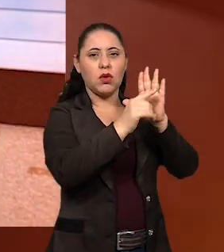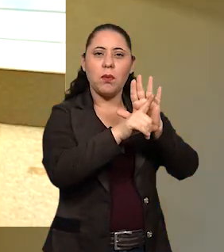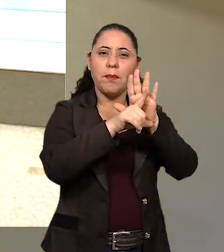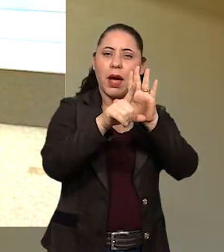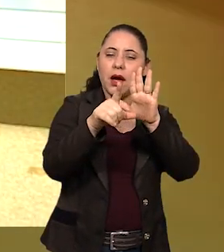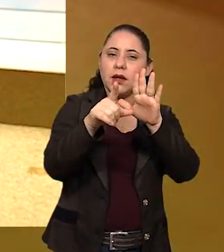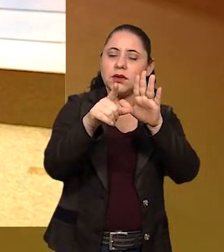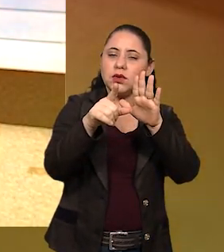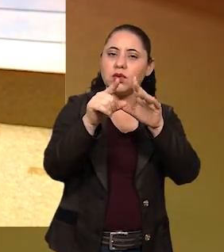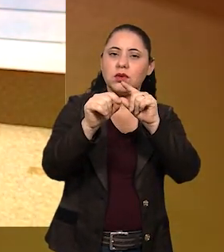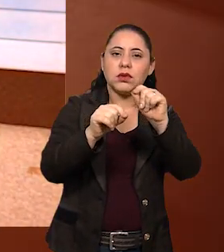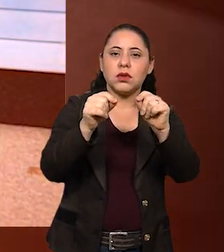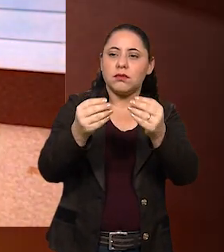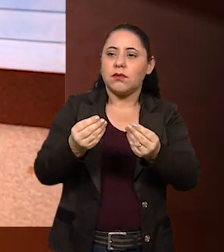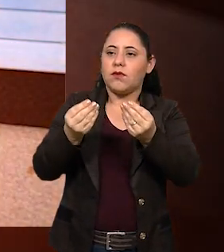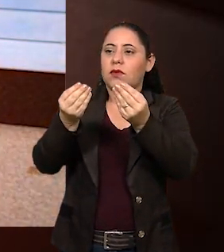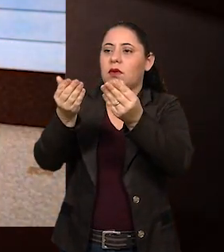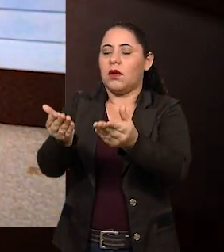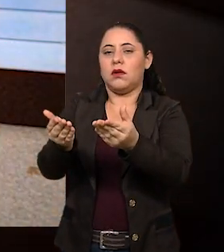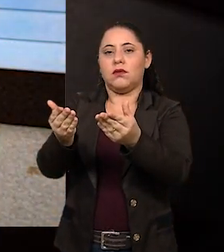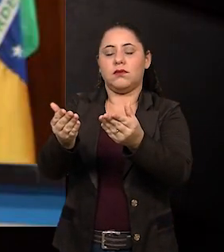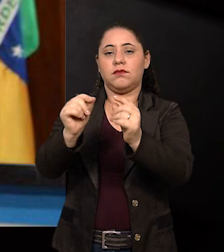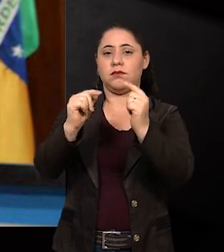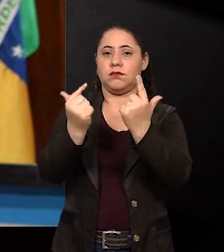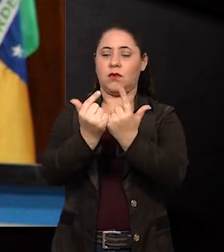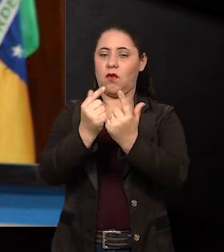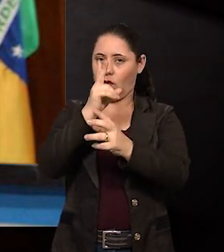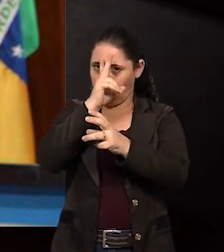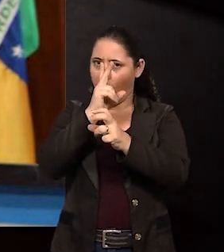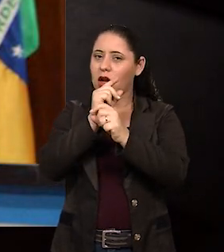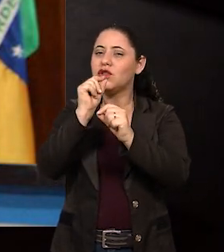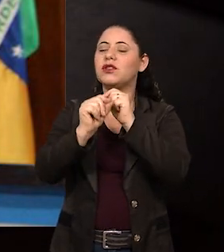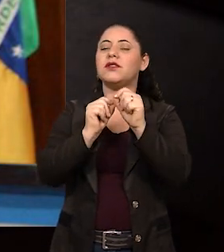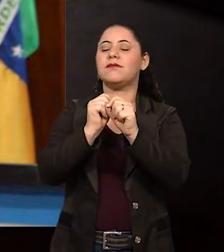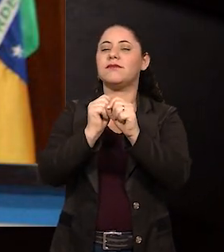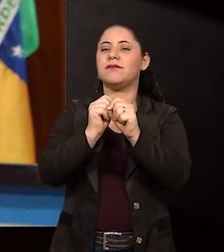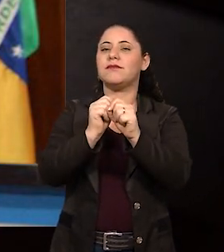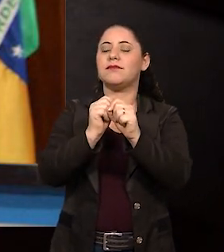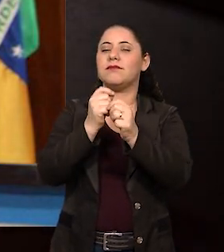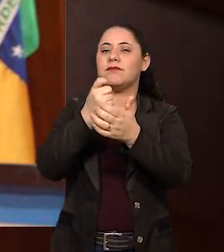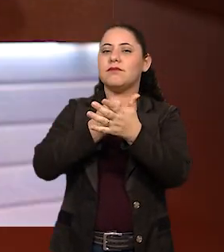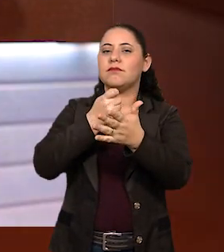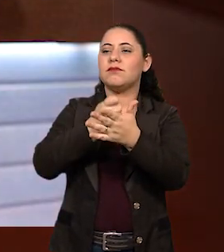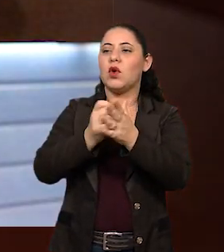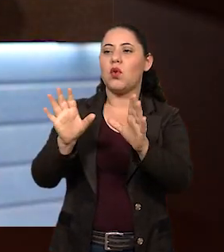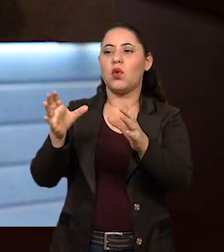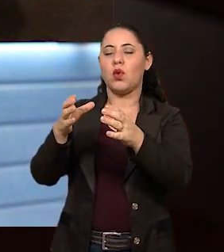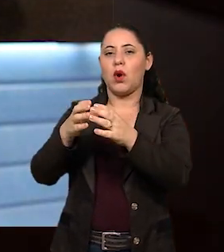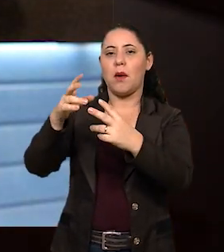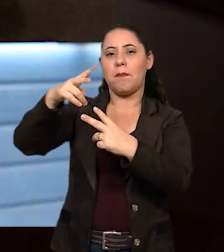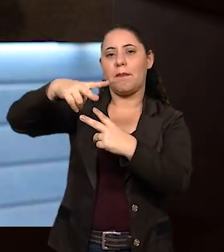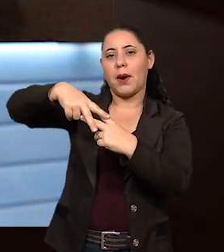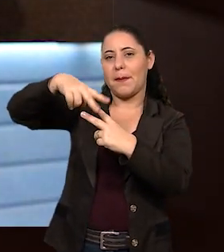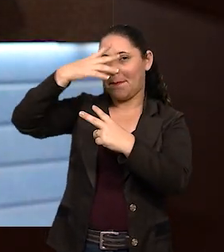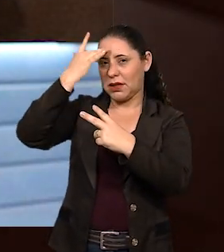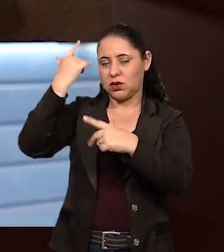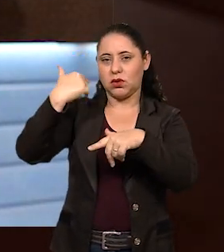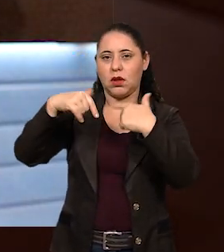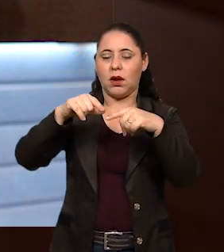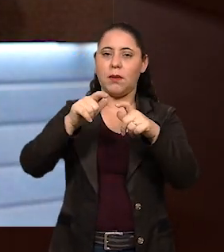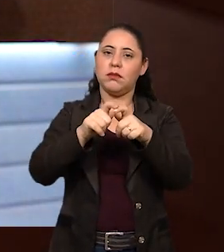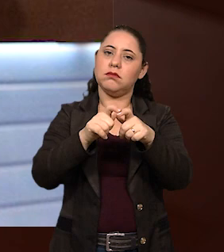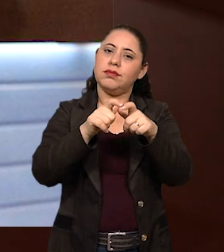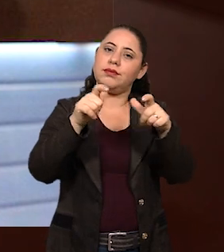Mérito, oferecida pela Assembleia, ela reforça aqueles demoleis, aqueles maçons que trabalham